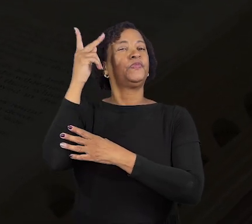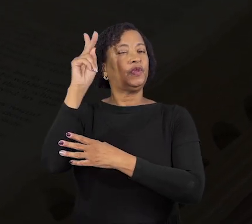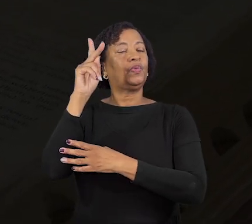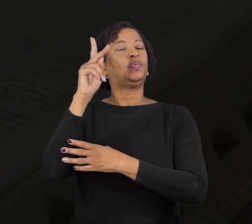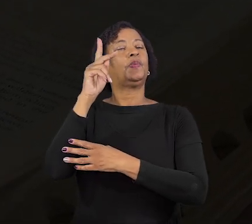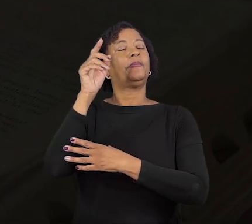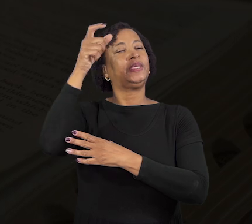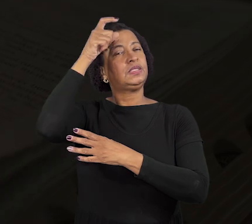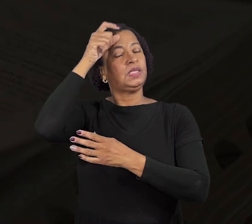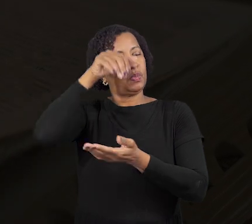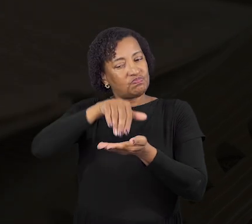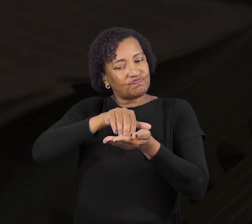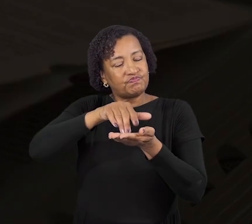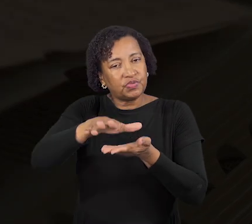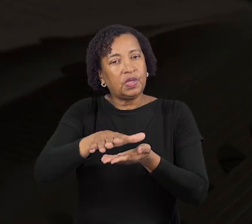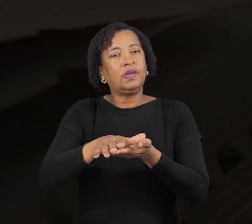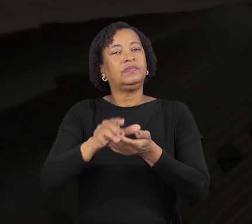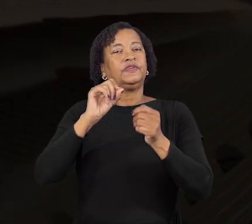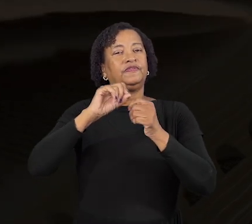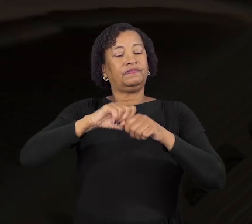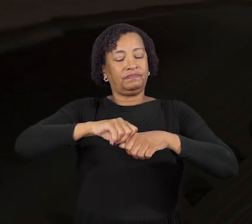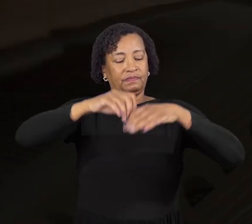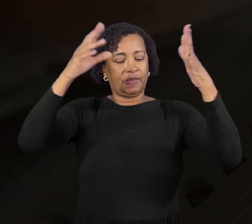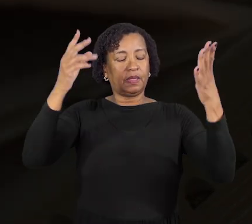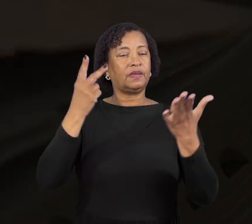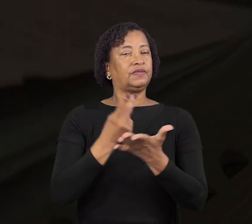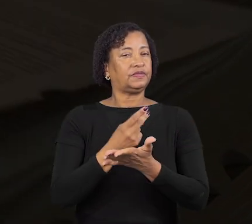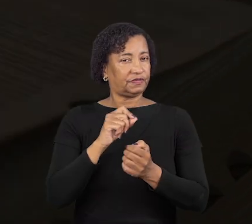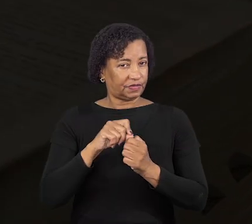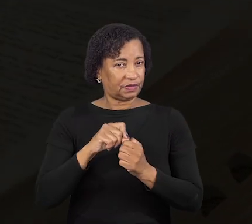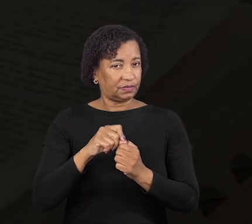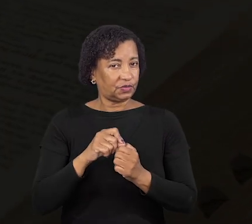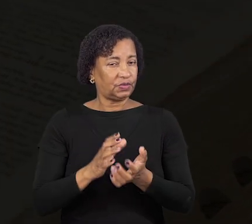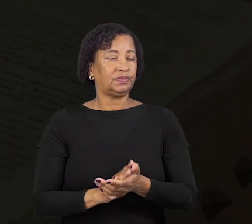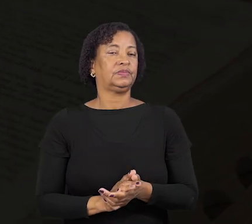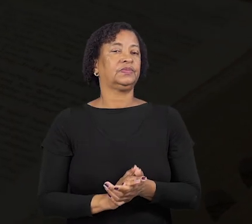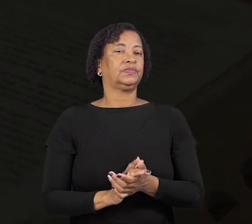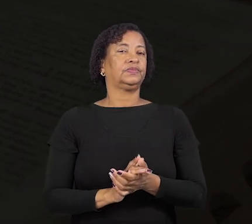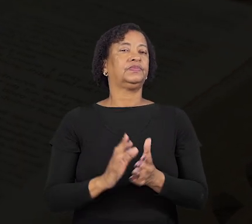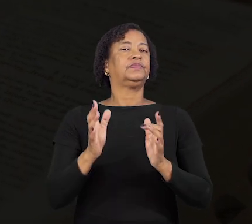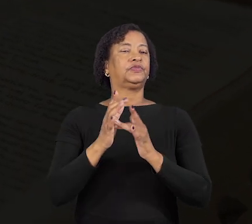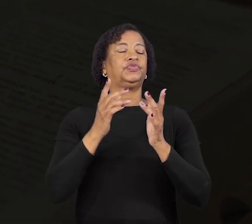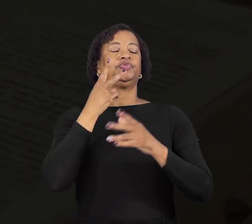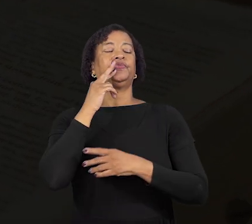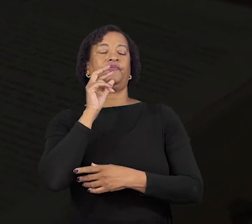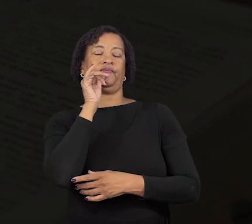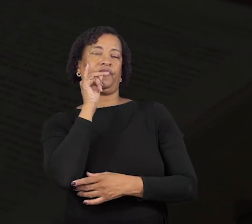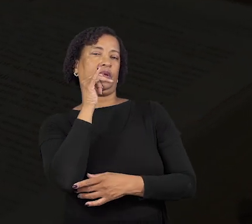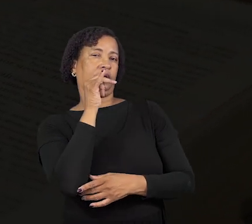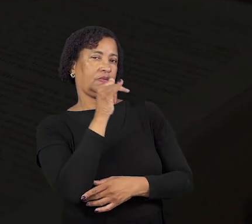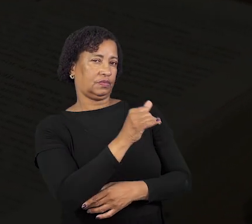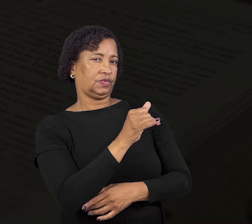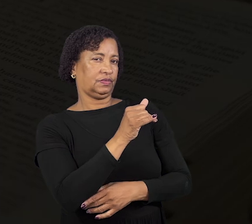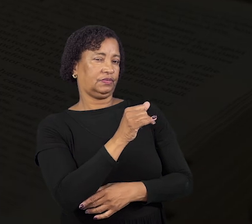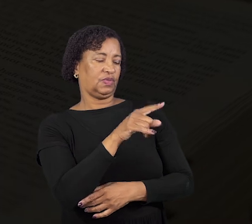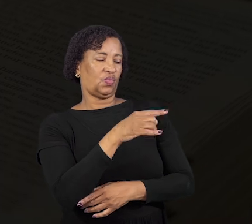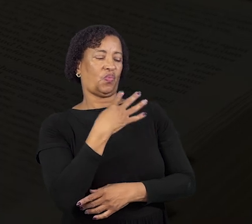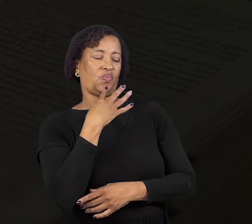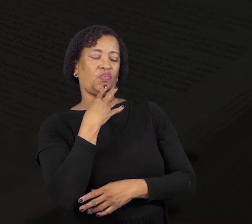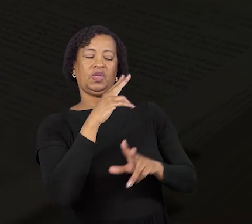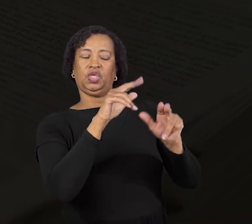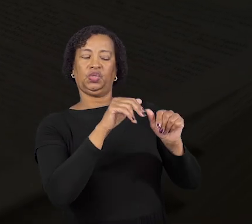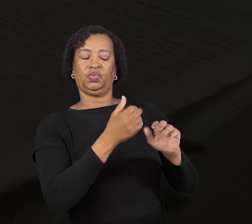não expulsamos demônios e não realizamos muitos milagres. Então lhes direi claramente, nunca os